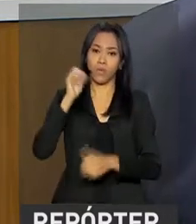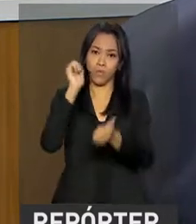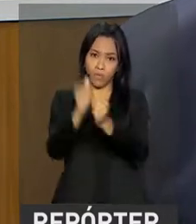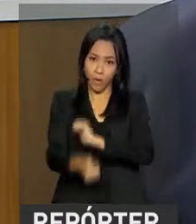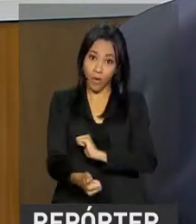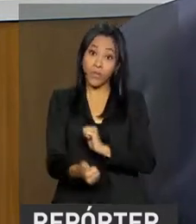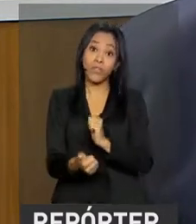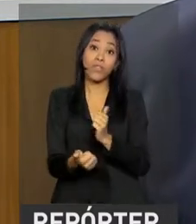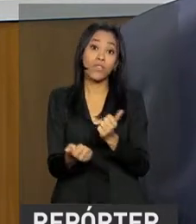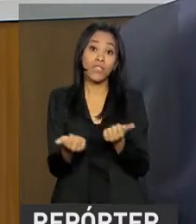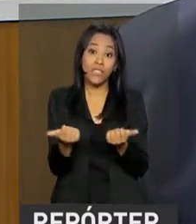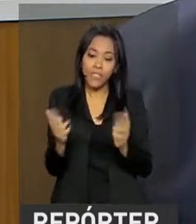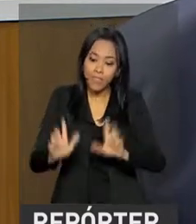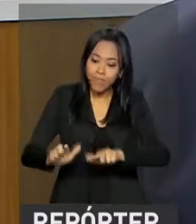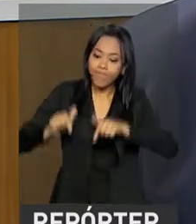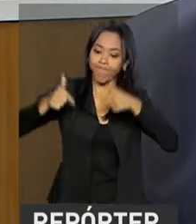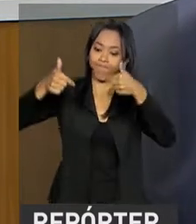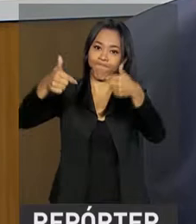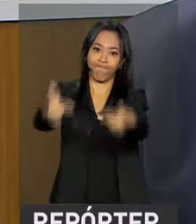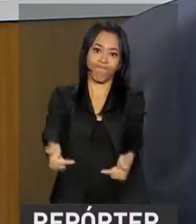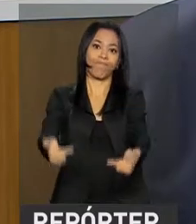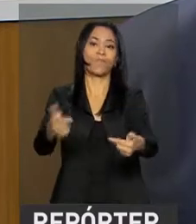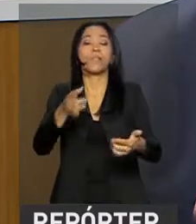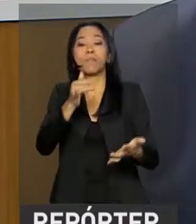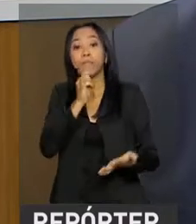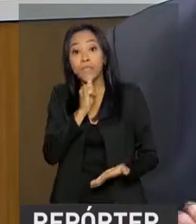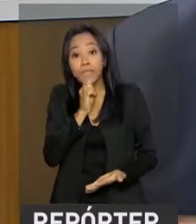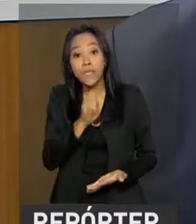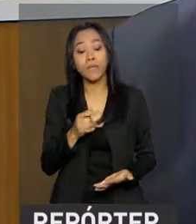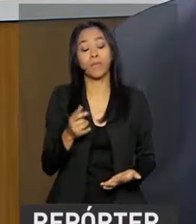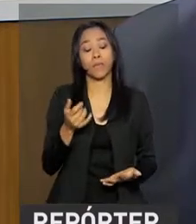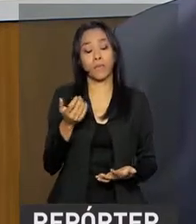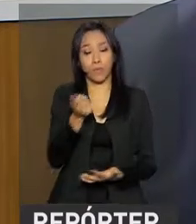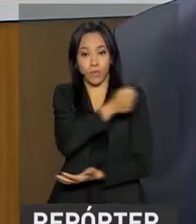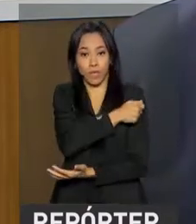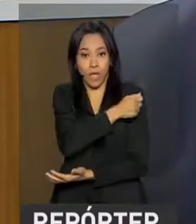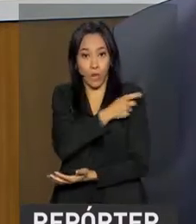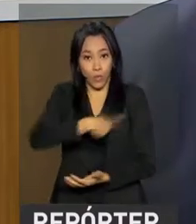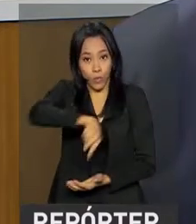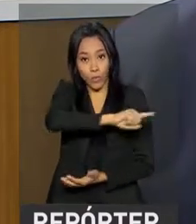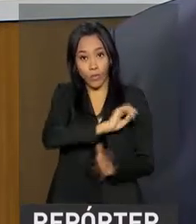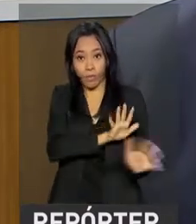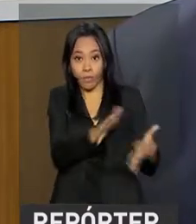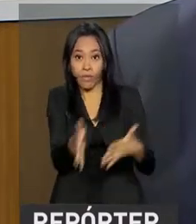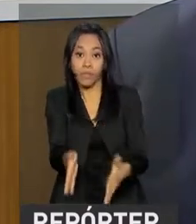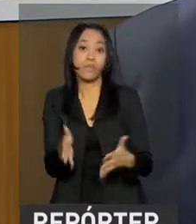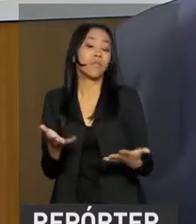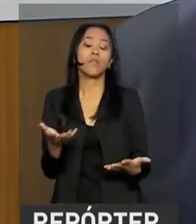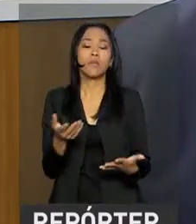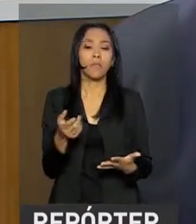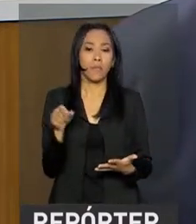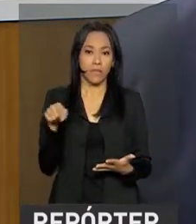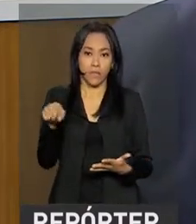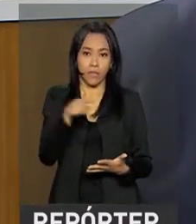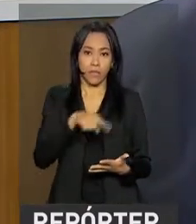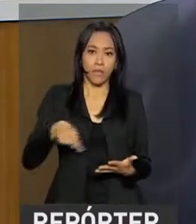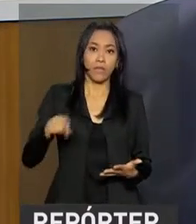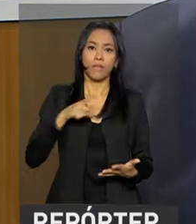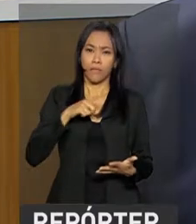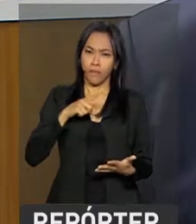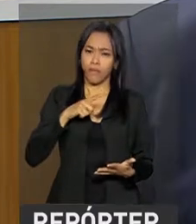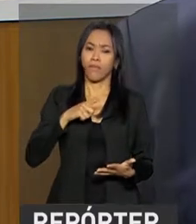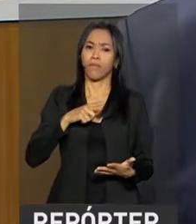suas motrizes né e por exemplo os alunos que participam de núcleos esportivos têm um acréscimo